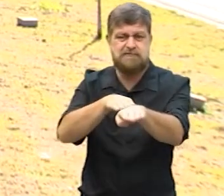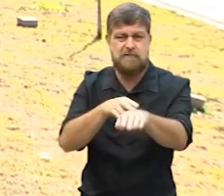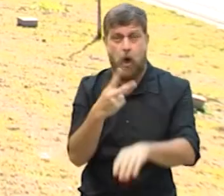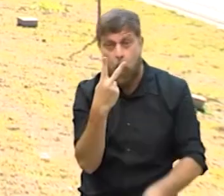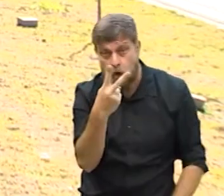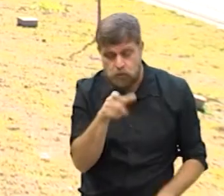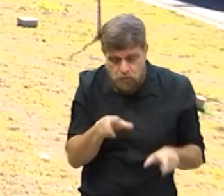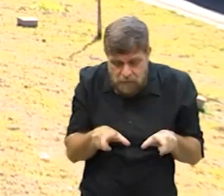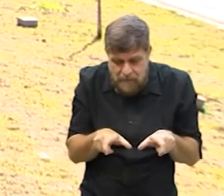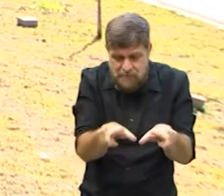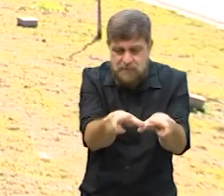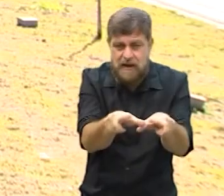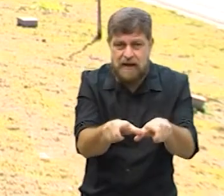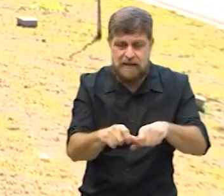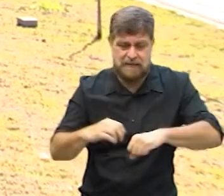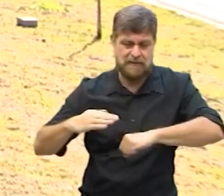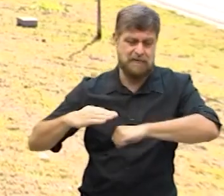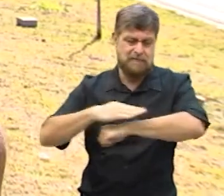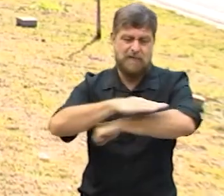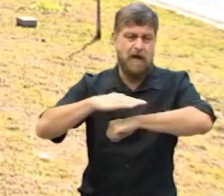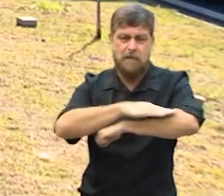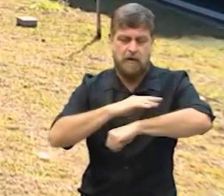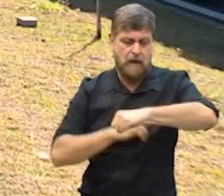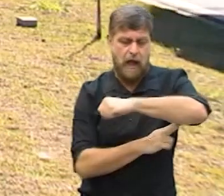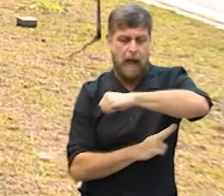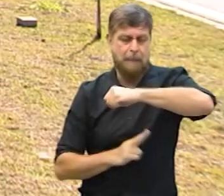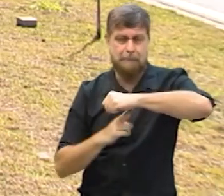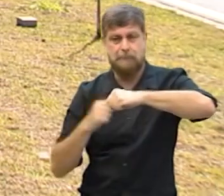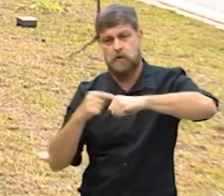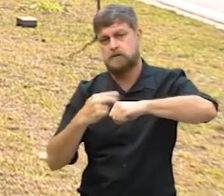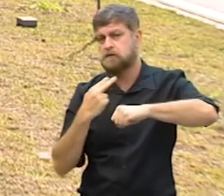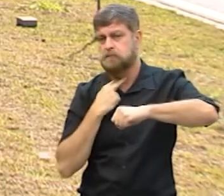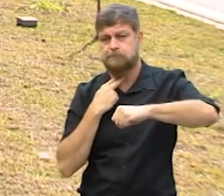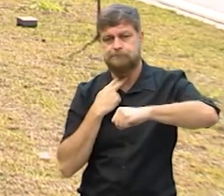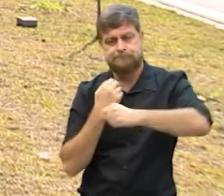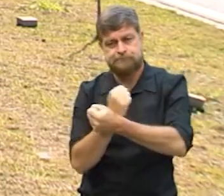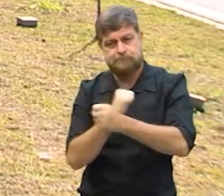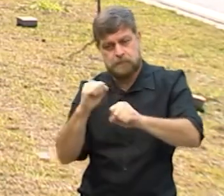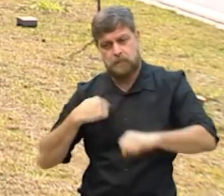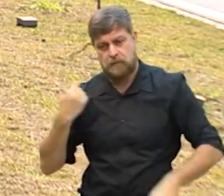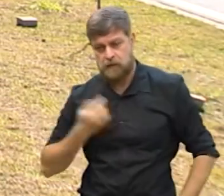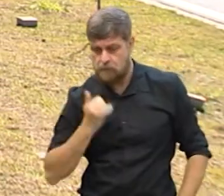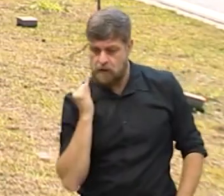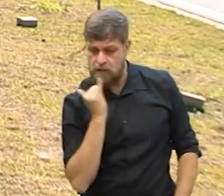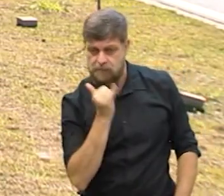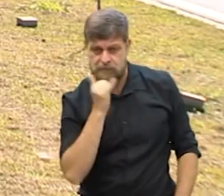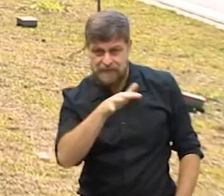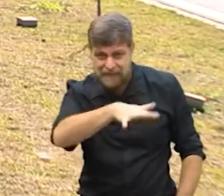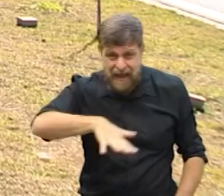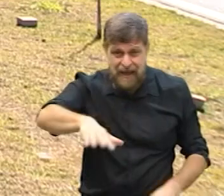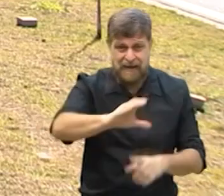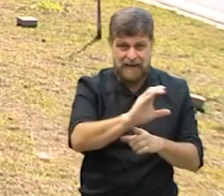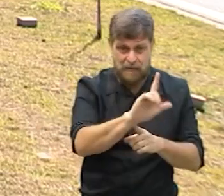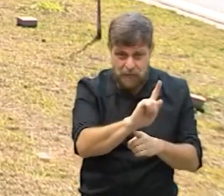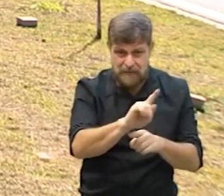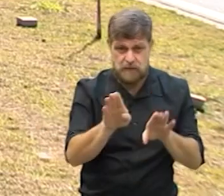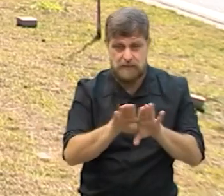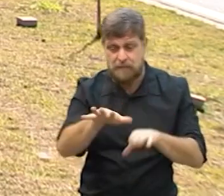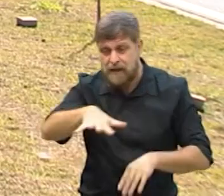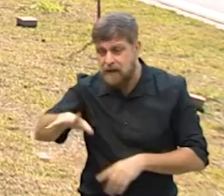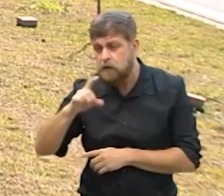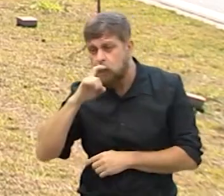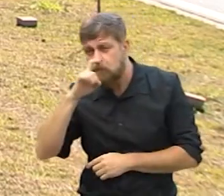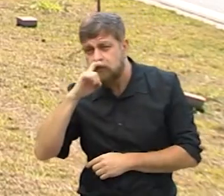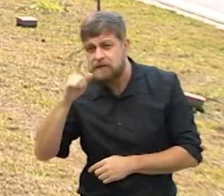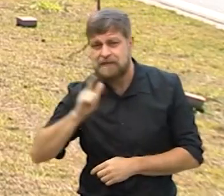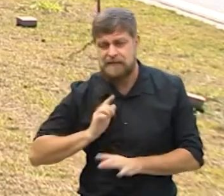e acaba ficando em 2 faixas em cima da ponte. Portanto, não tem jeito. Nós estamos falando de uma região do